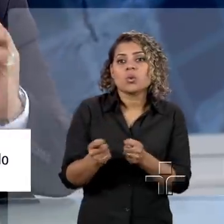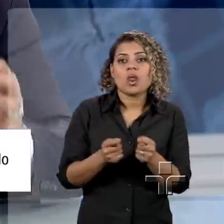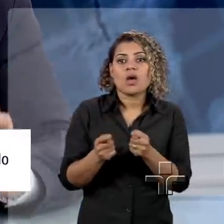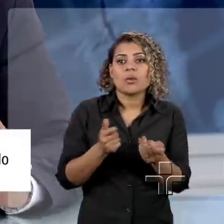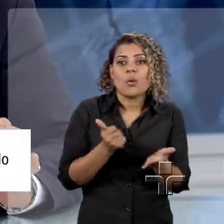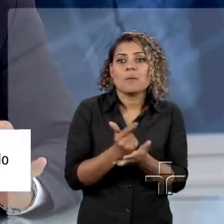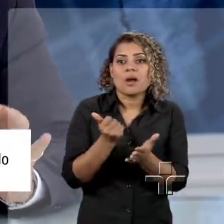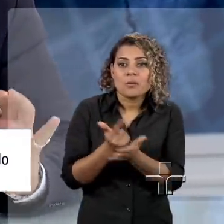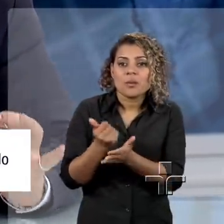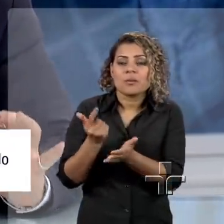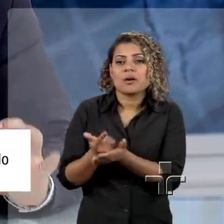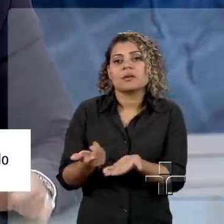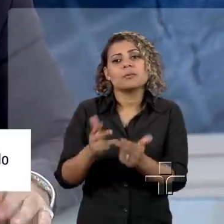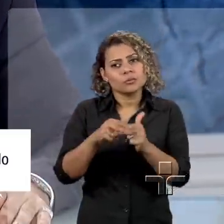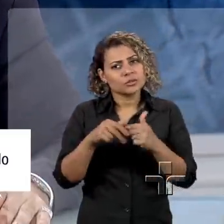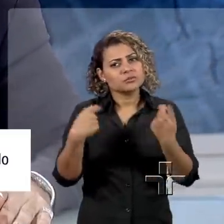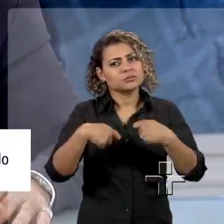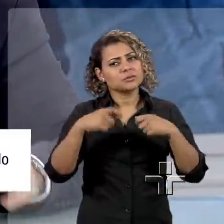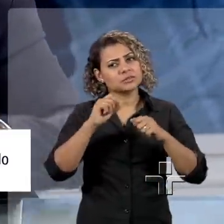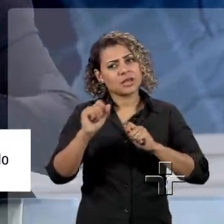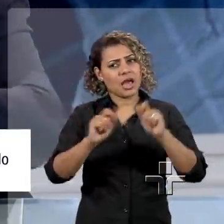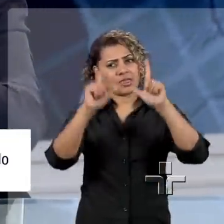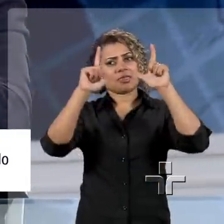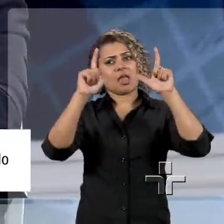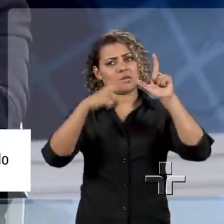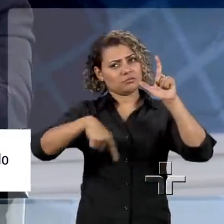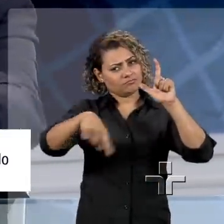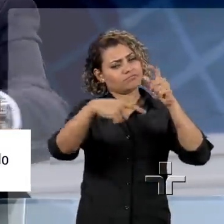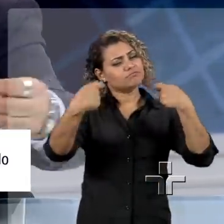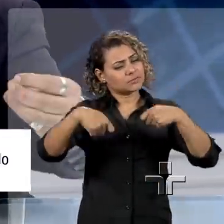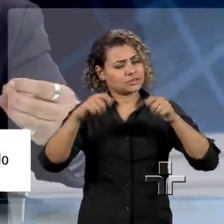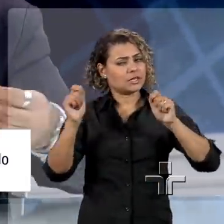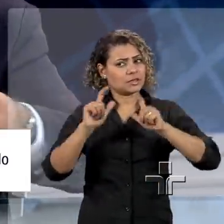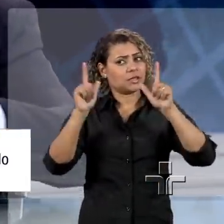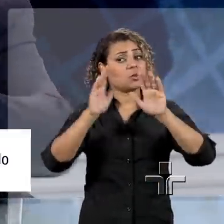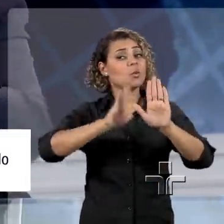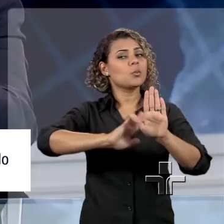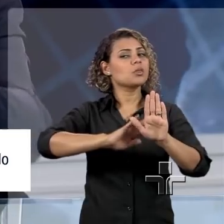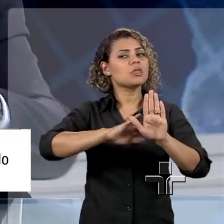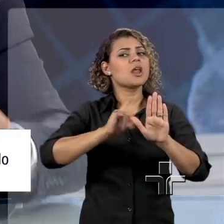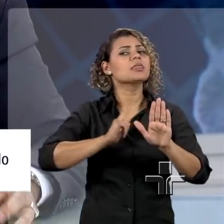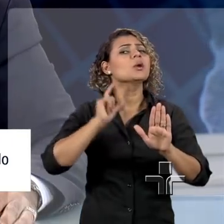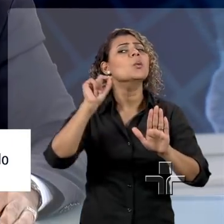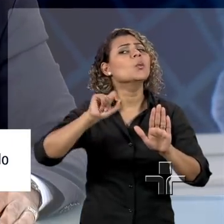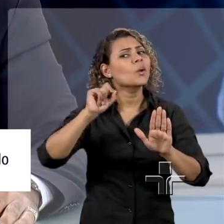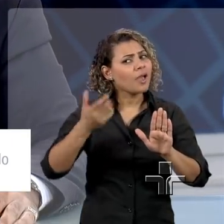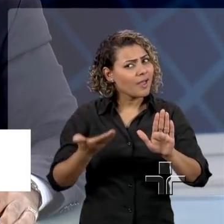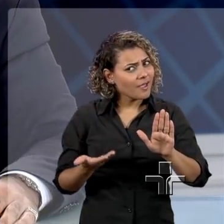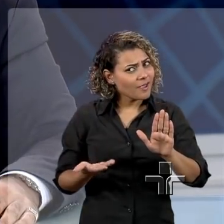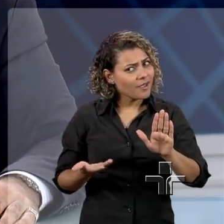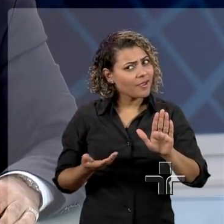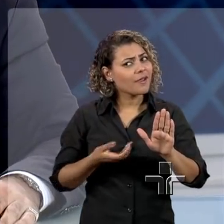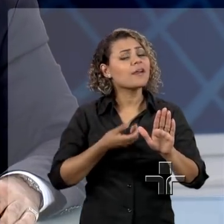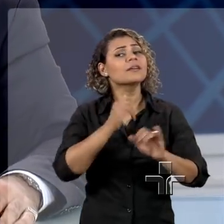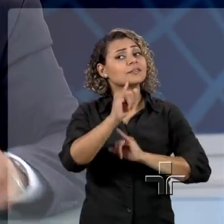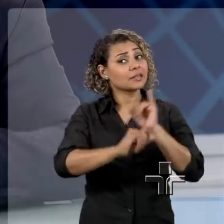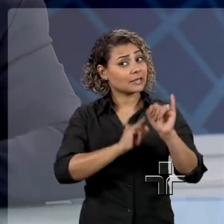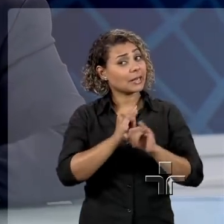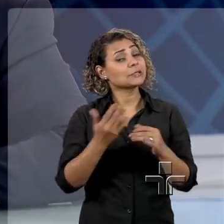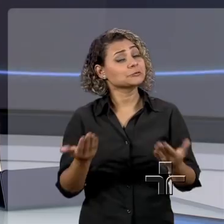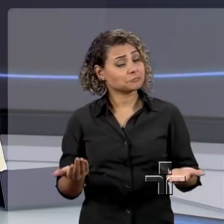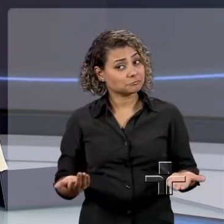consumir. Precisamos estar bem atentos a tudo isso que está por trás dos bastidores e nem tão